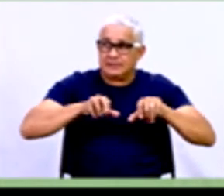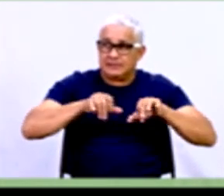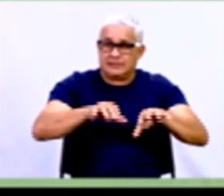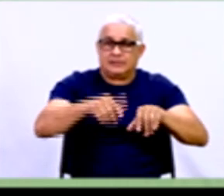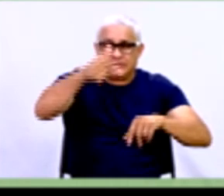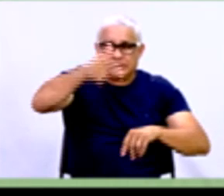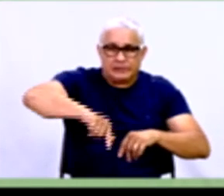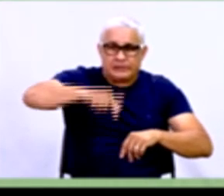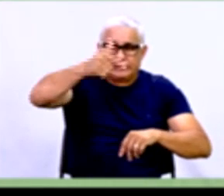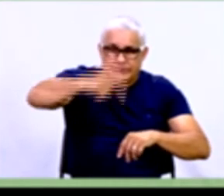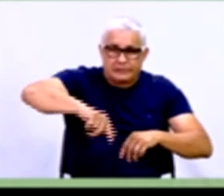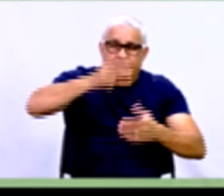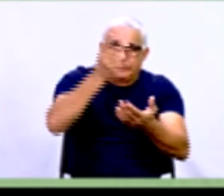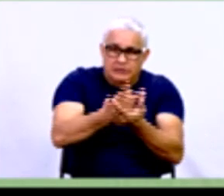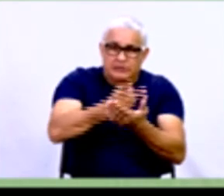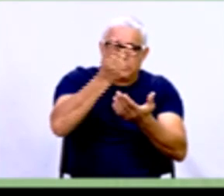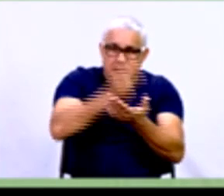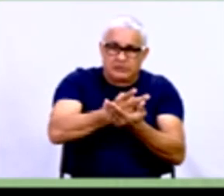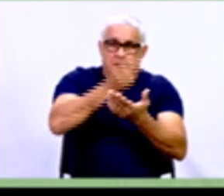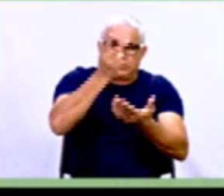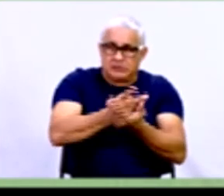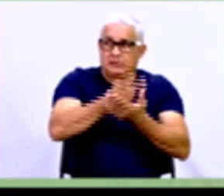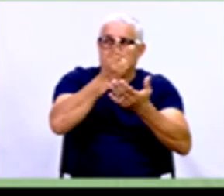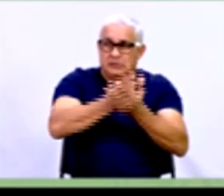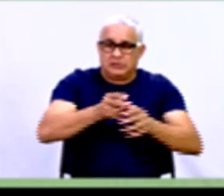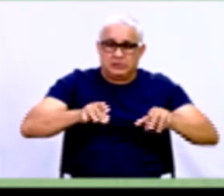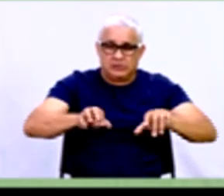exercendo esse mecanismo, né, de fazer